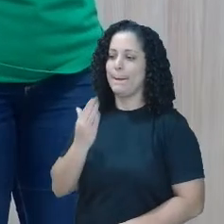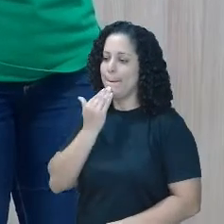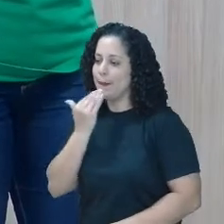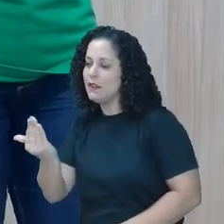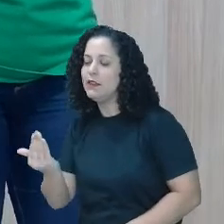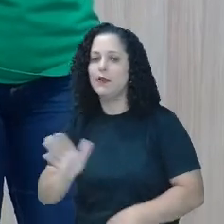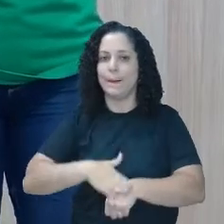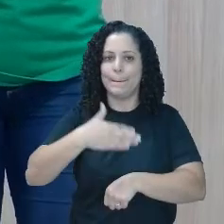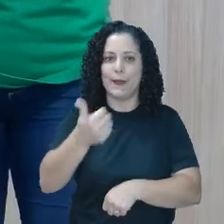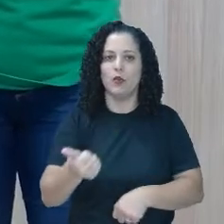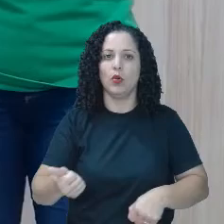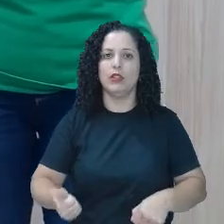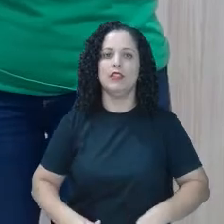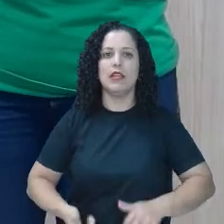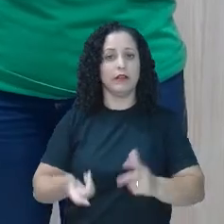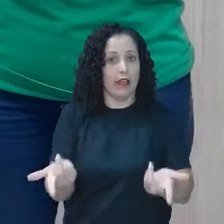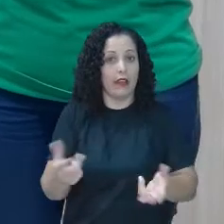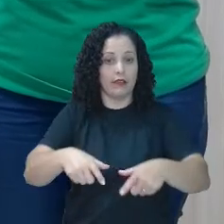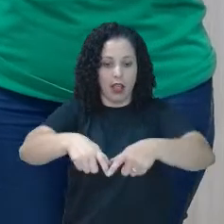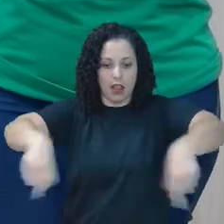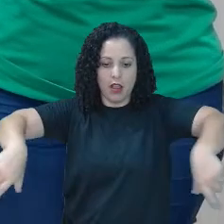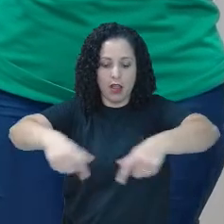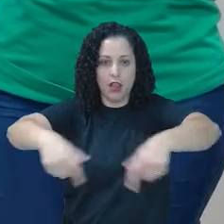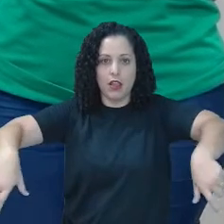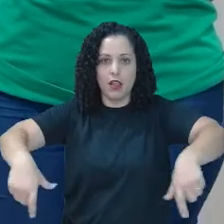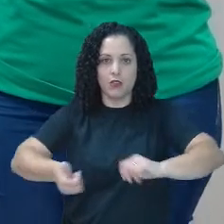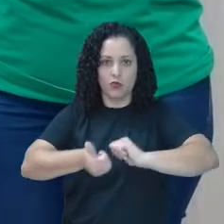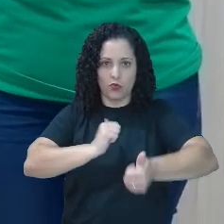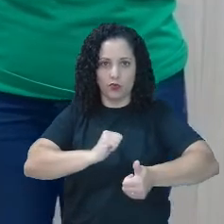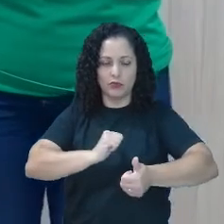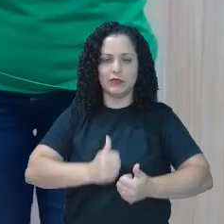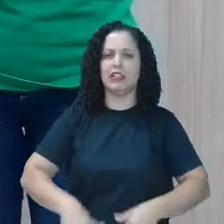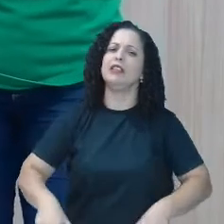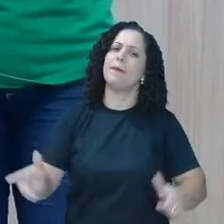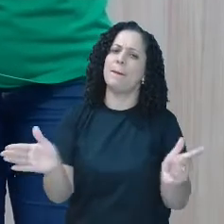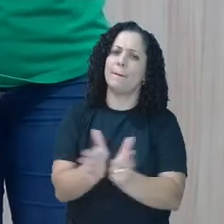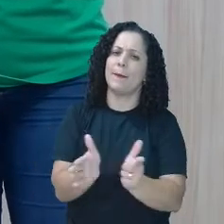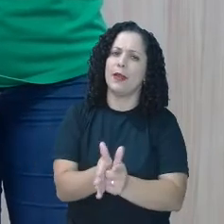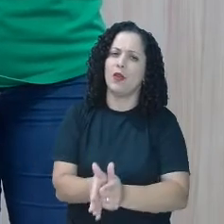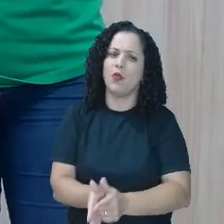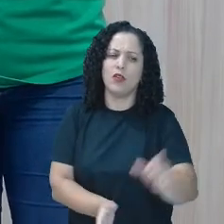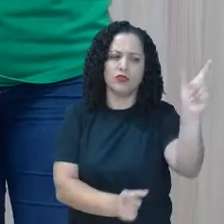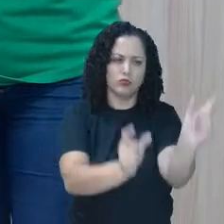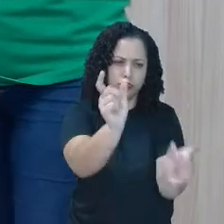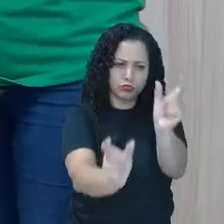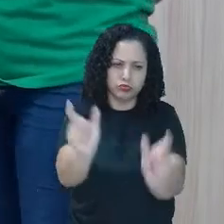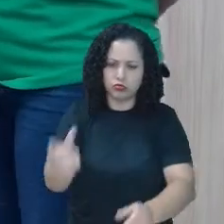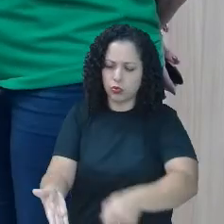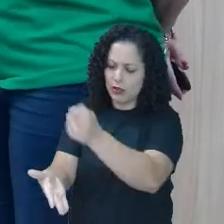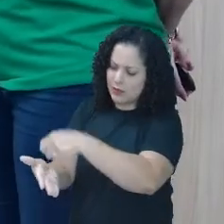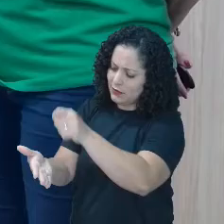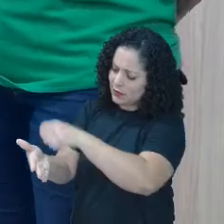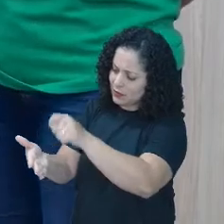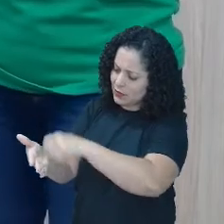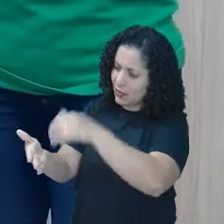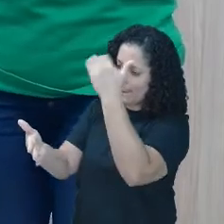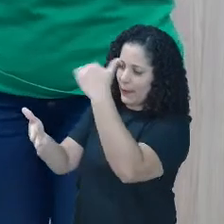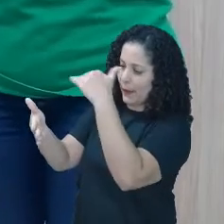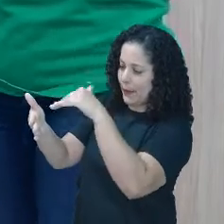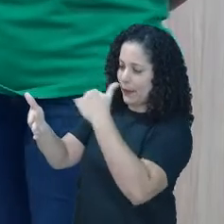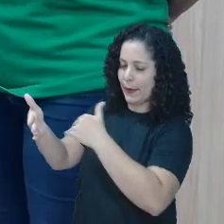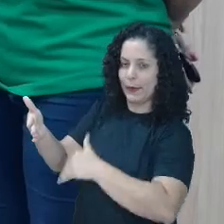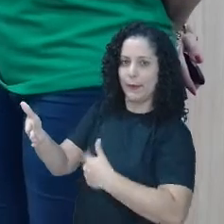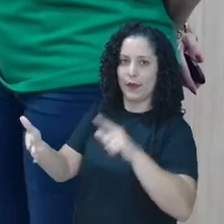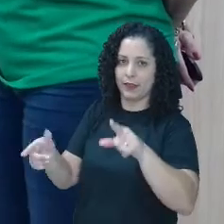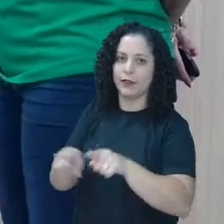na quadra. Então, faz o quê? Um abaixo-assinado, onde todos assinam, não é, gente? Então, isso também é uma